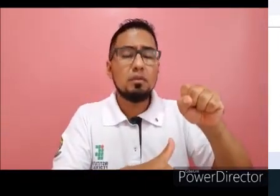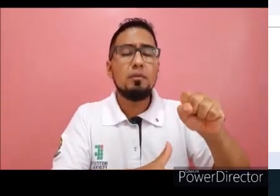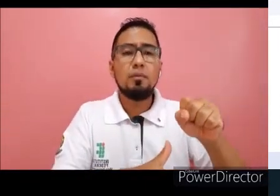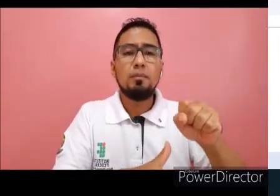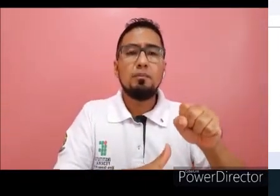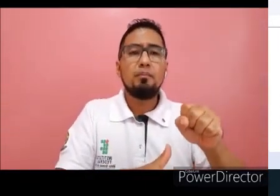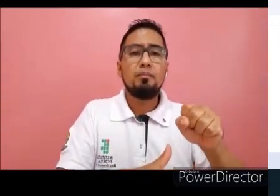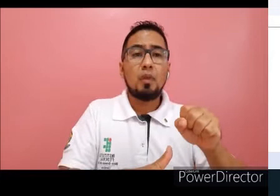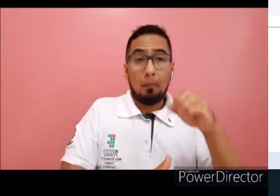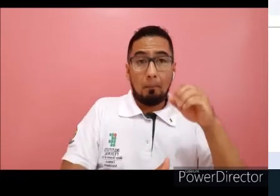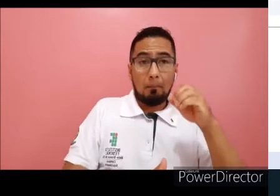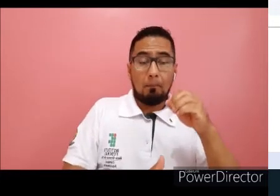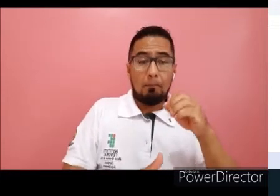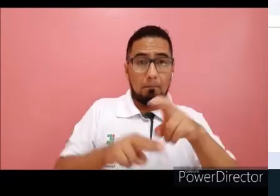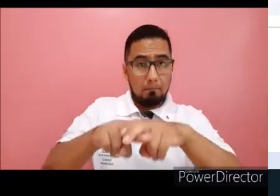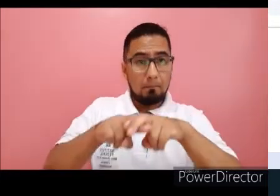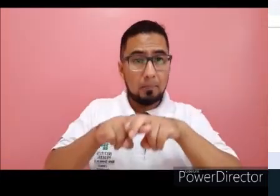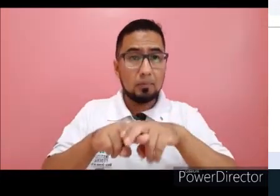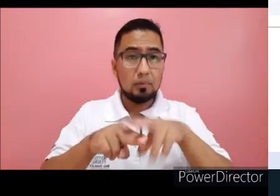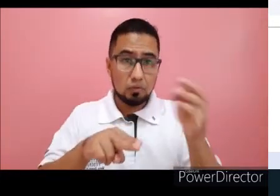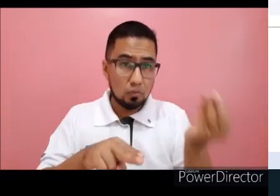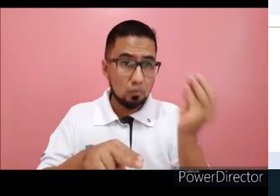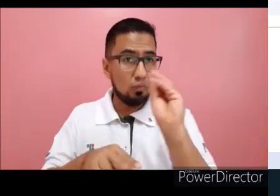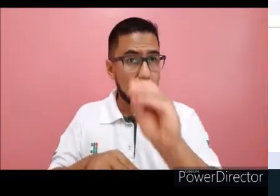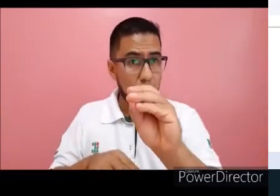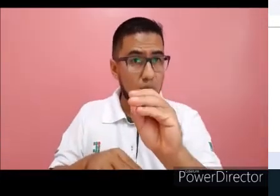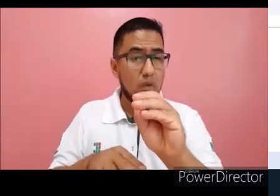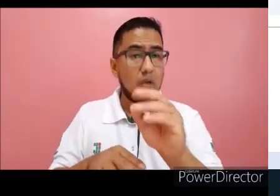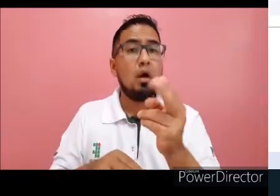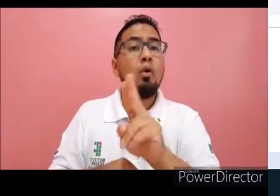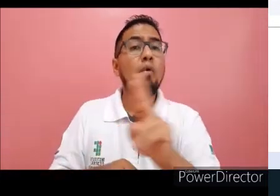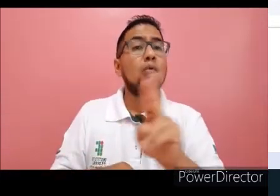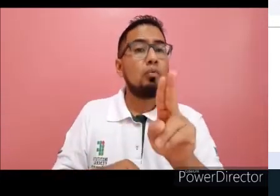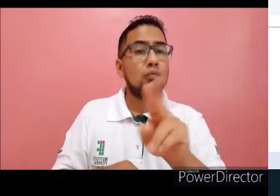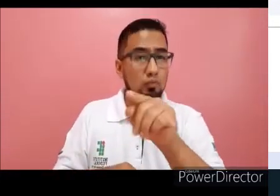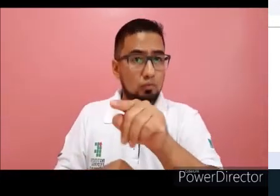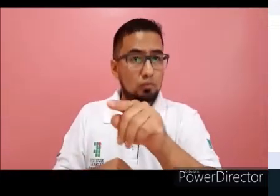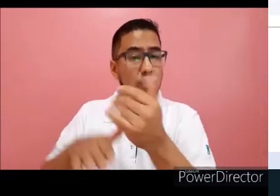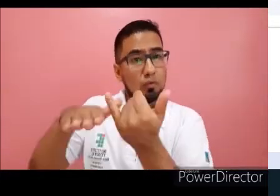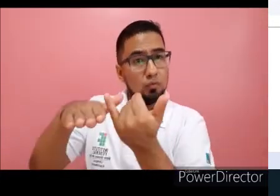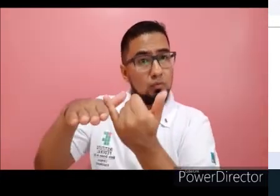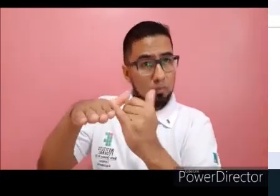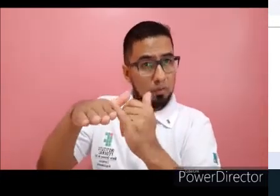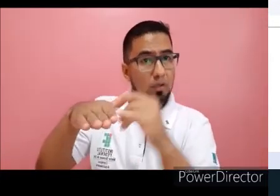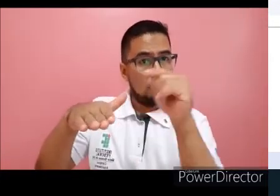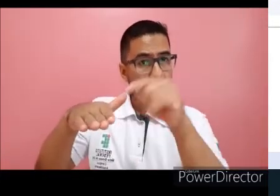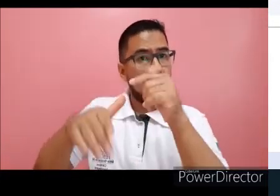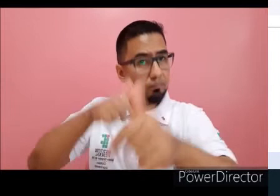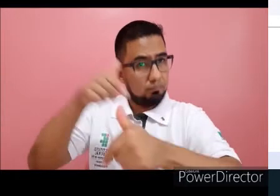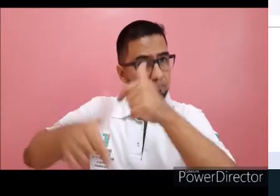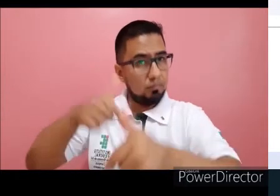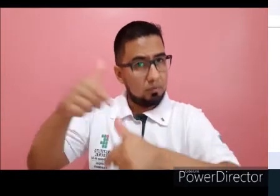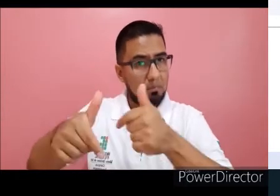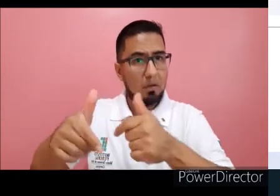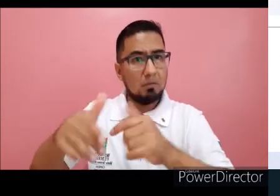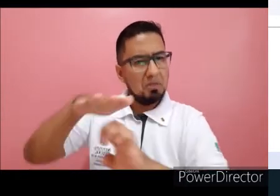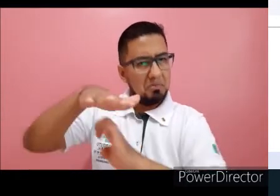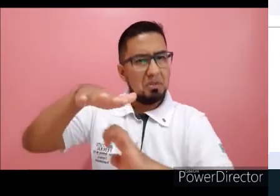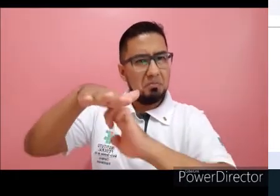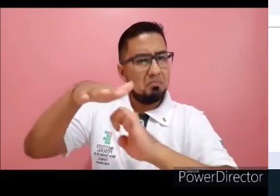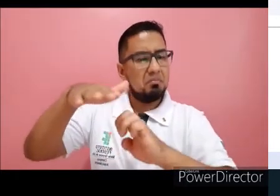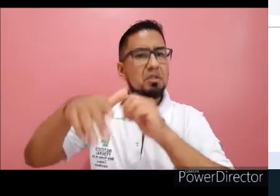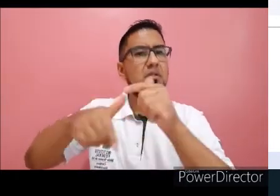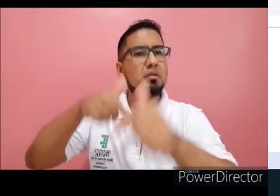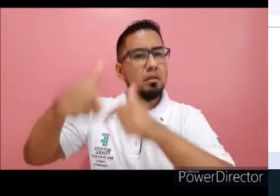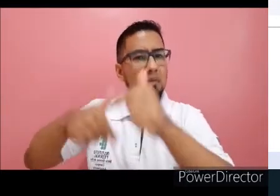Então é por isso que é interessante colocar assim nessa nomenclatura. Geralmente se coloca de trás para frente a instituição que você